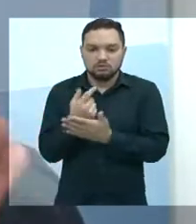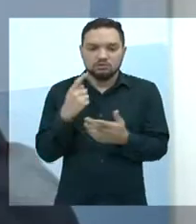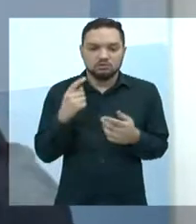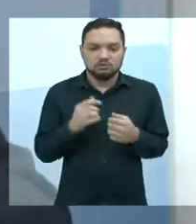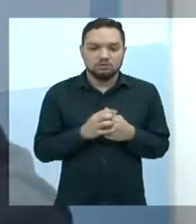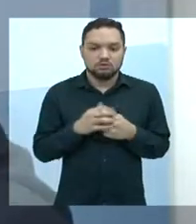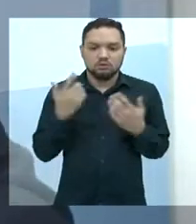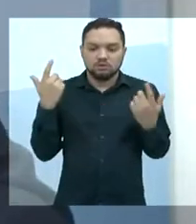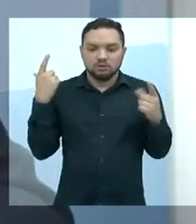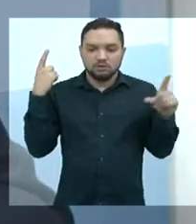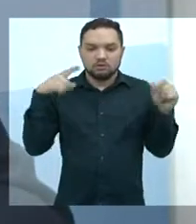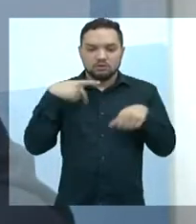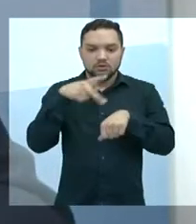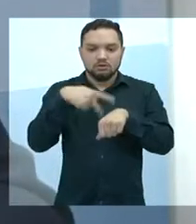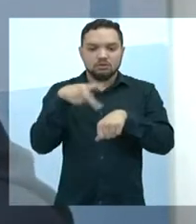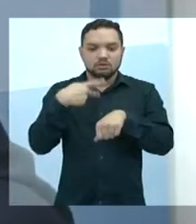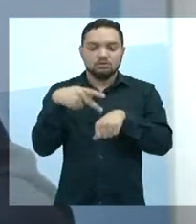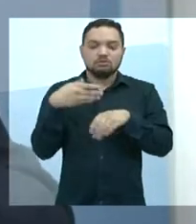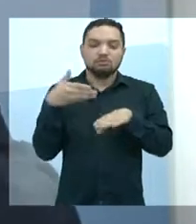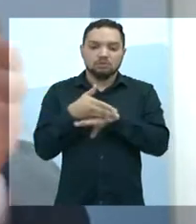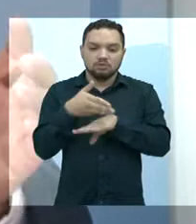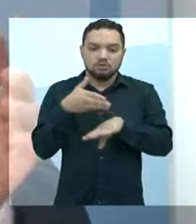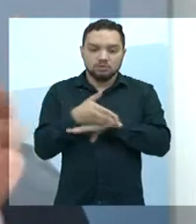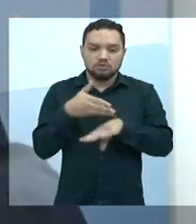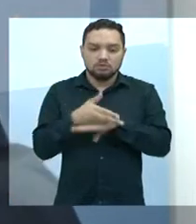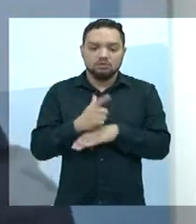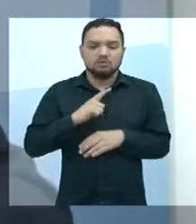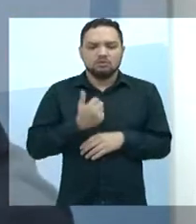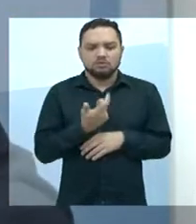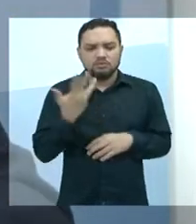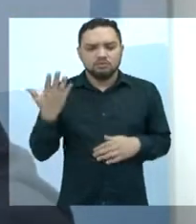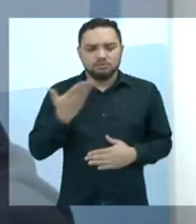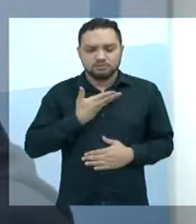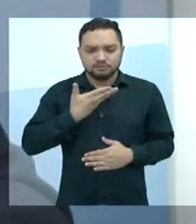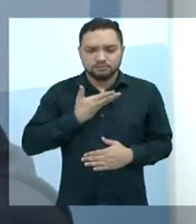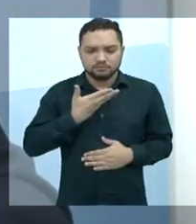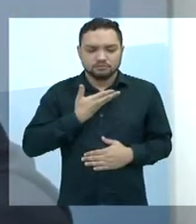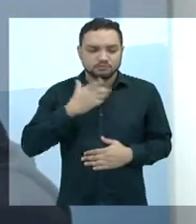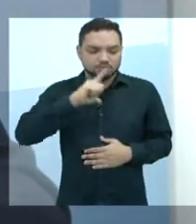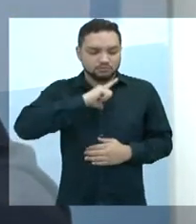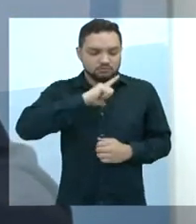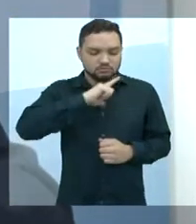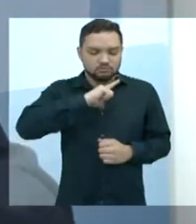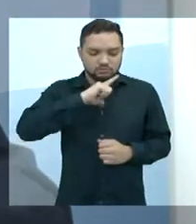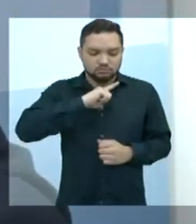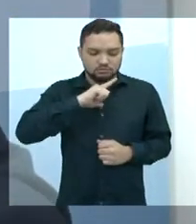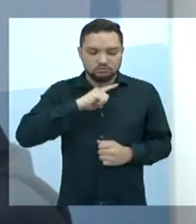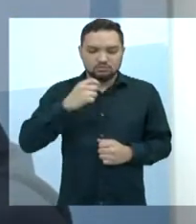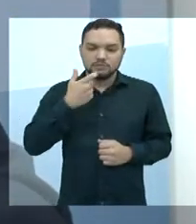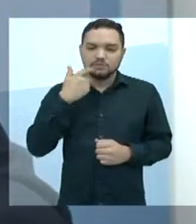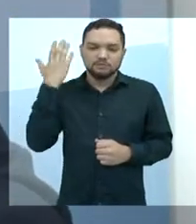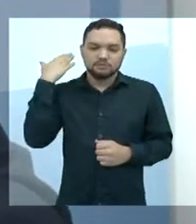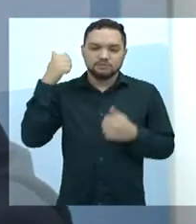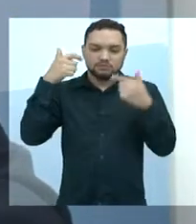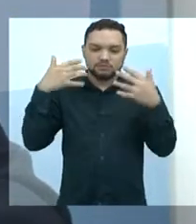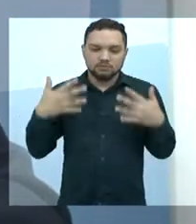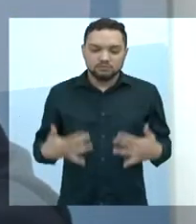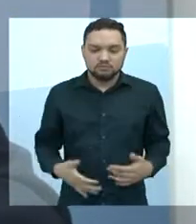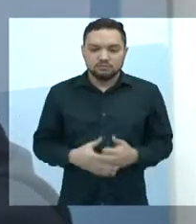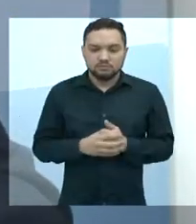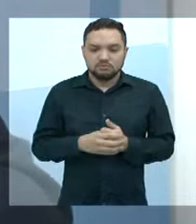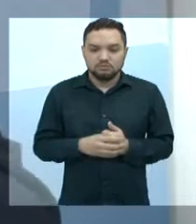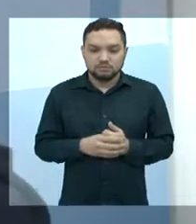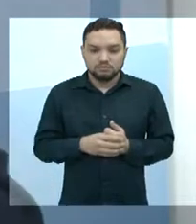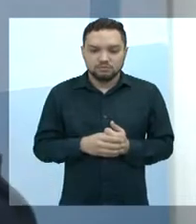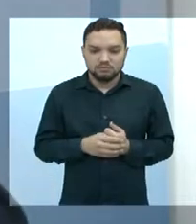países aí, né? Uhum. E eu tenho muitos amigos ali também, né? Como a gente vinha falando há pouco tempo, eu não